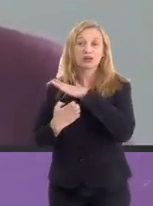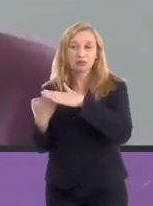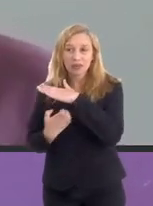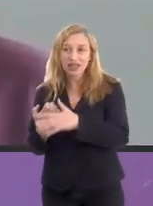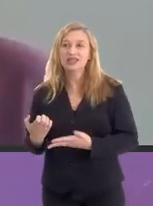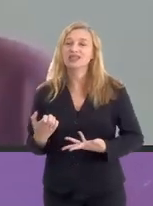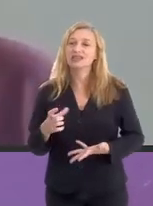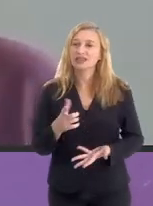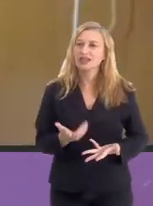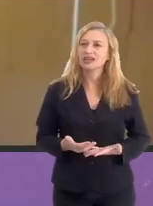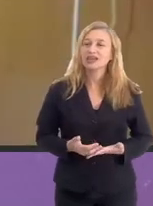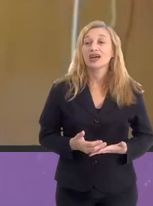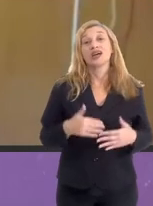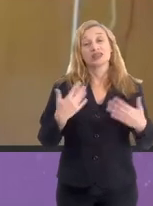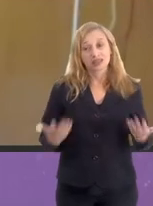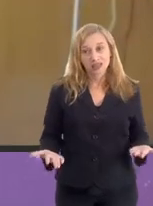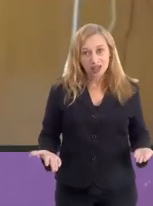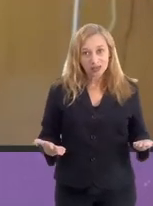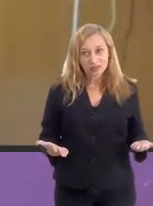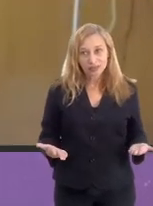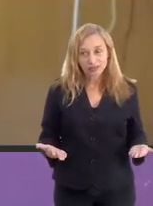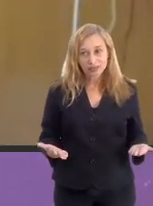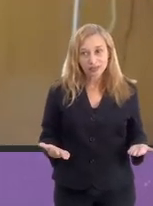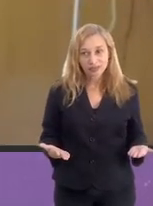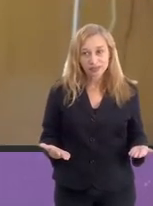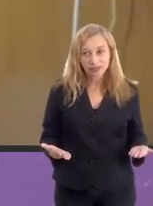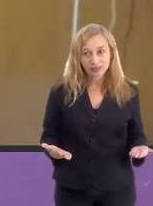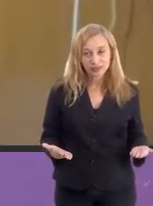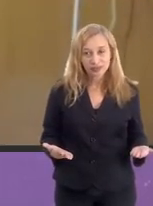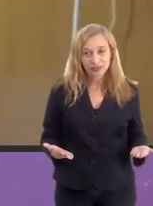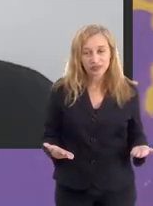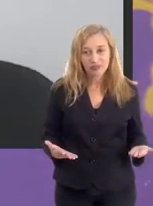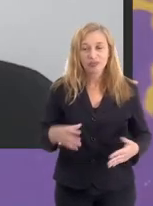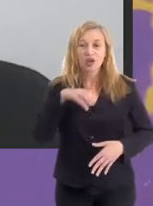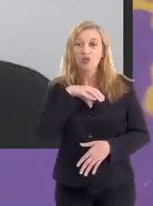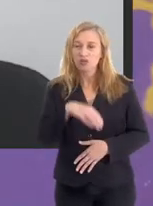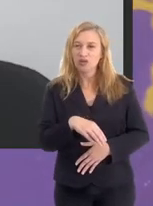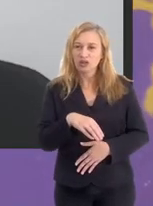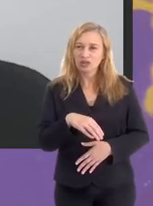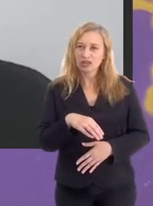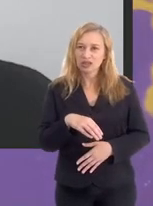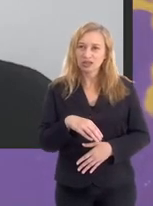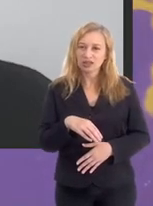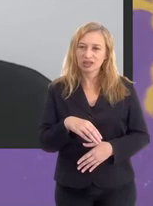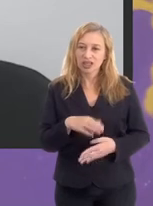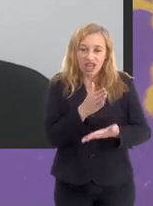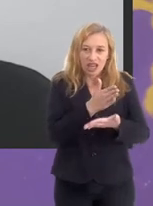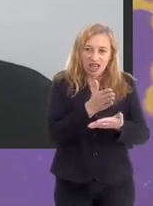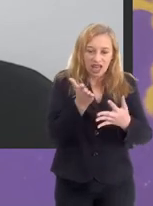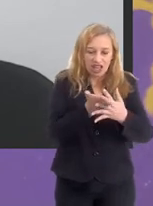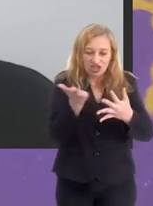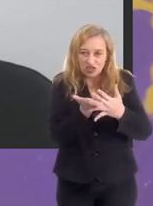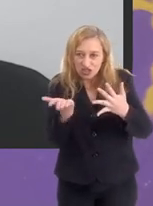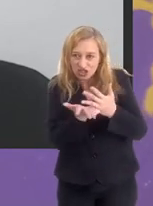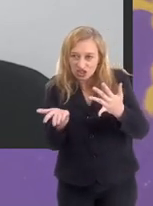a empresa põe seu então o Vasco sim Oi gente o Vasco é uma grande multi